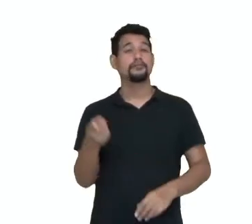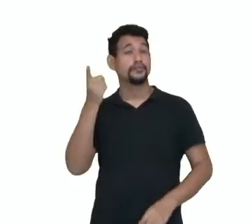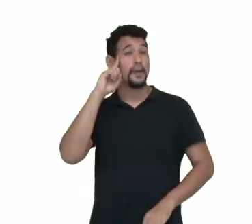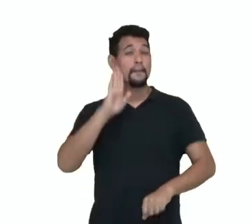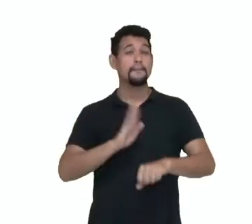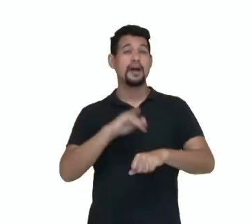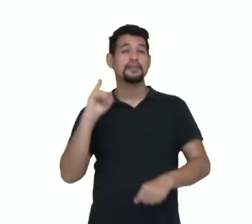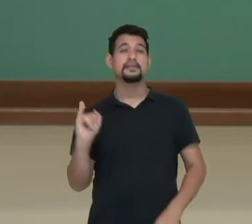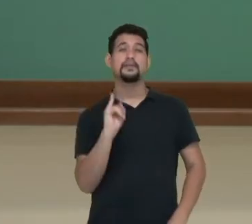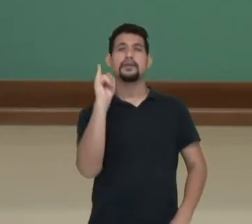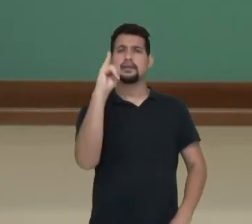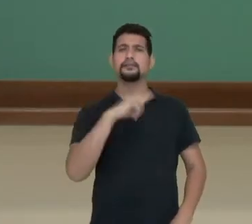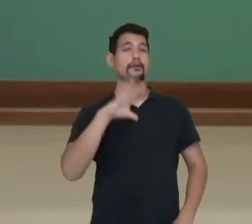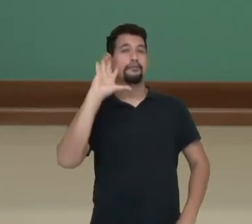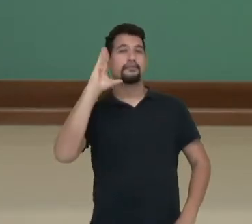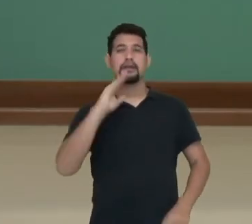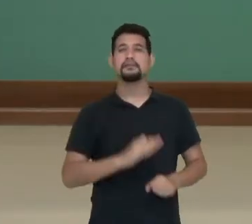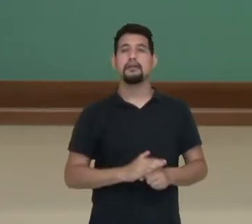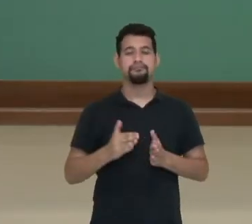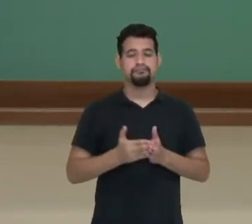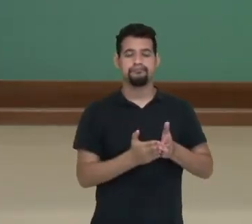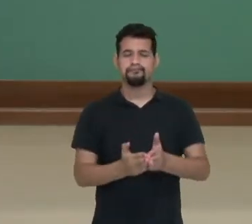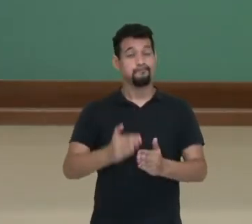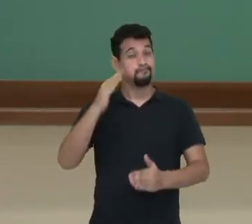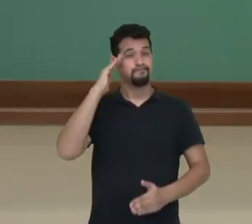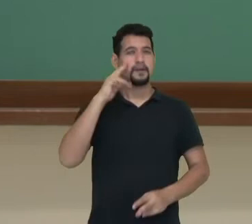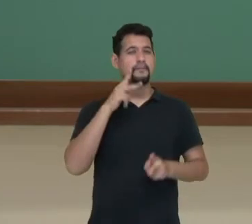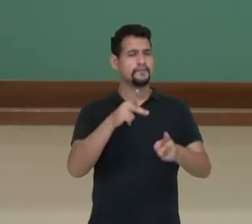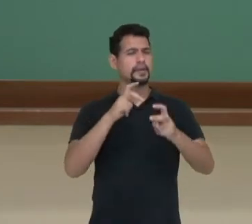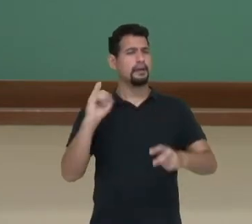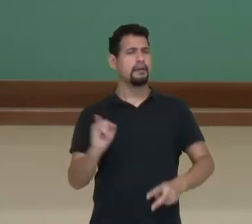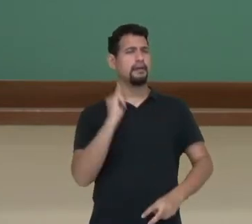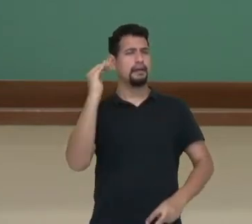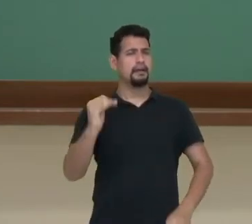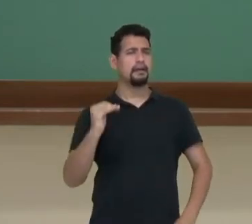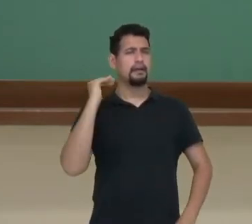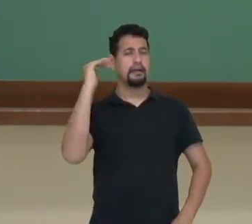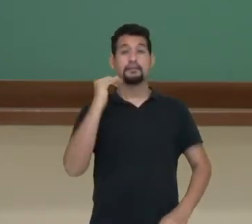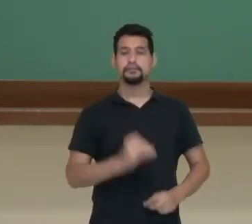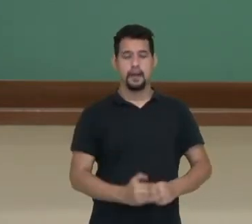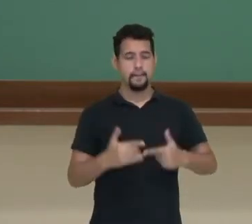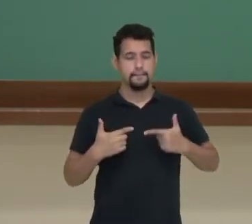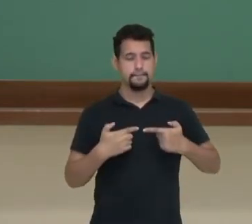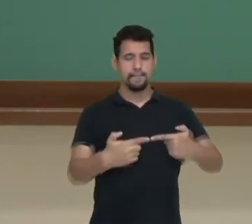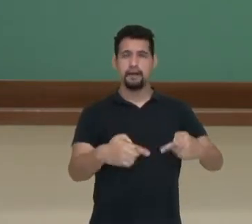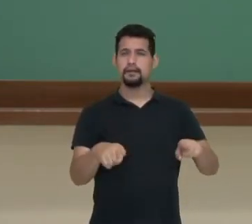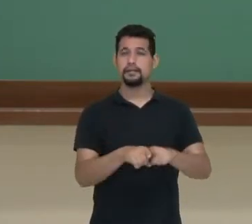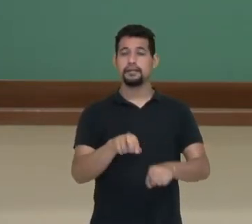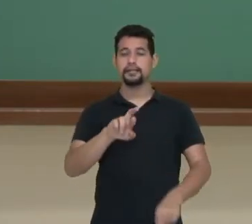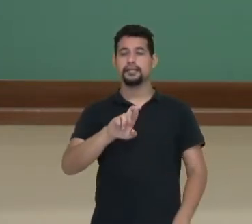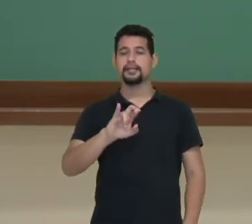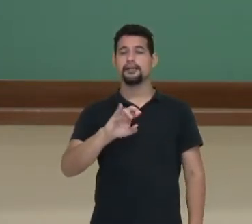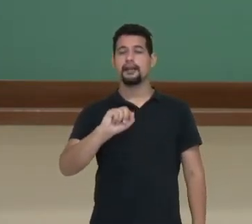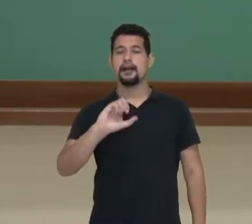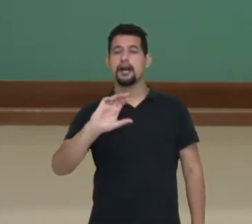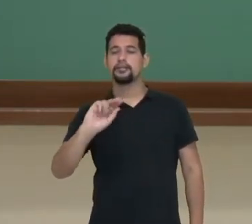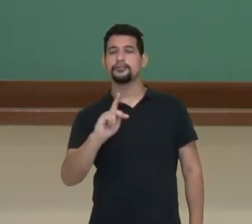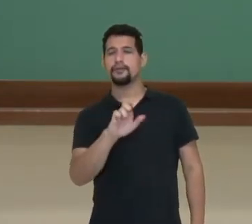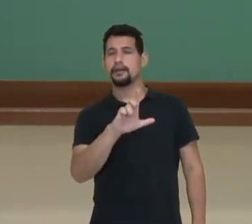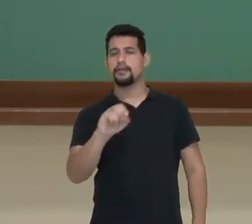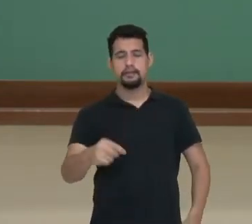mais importante da Marinha. Para você ver o tamanho da importância dessa batalha, a Batalha de Riachuelo, na Guerra